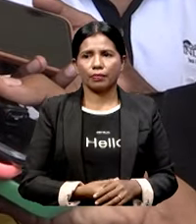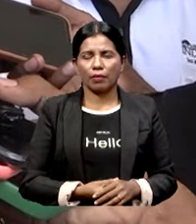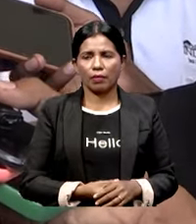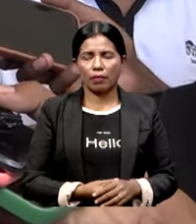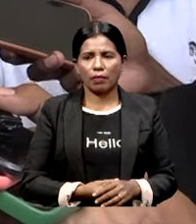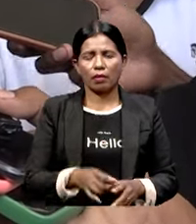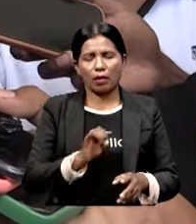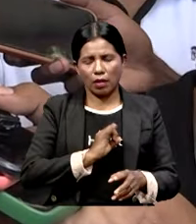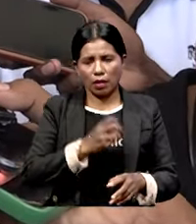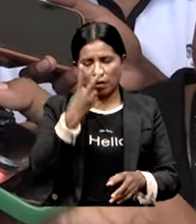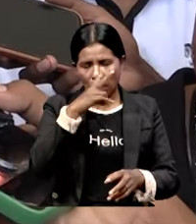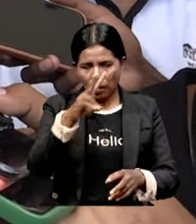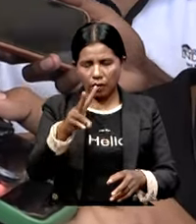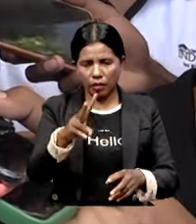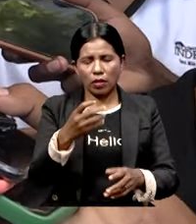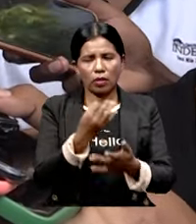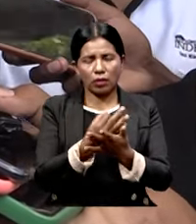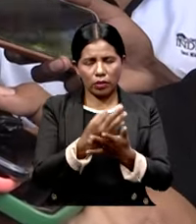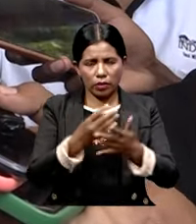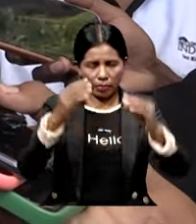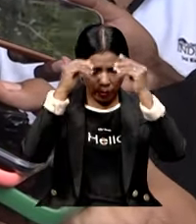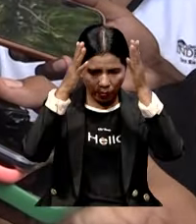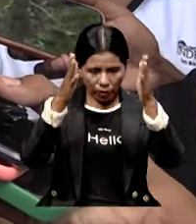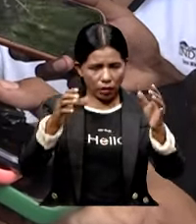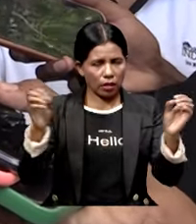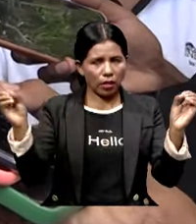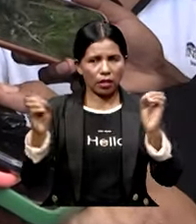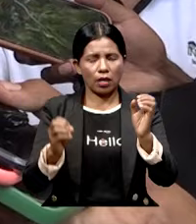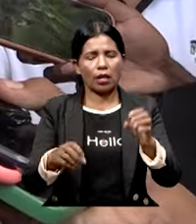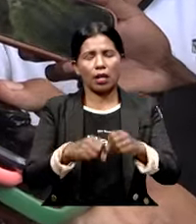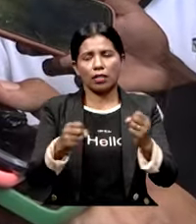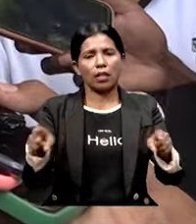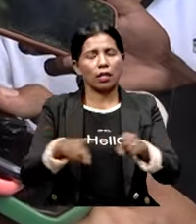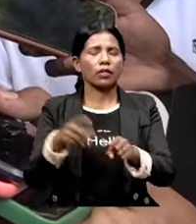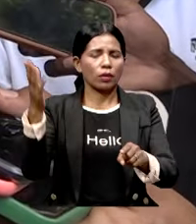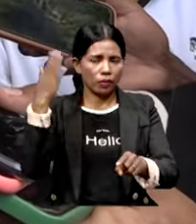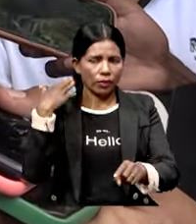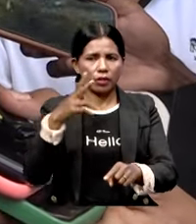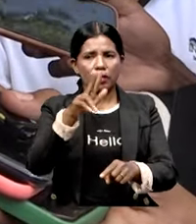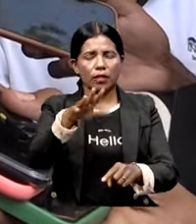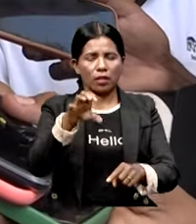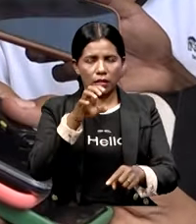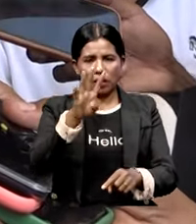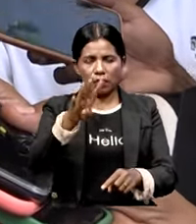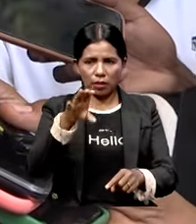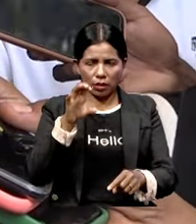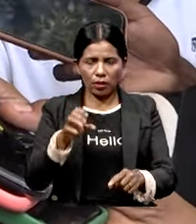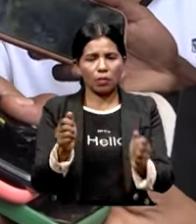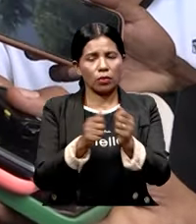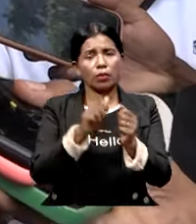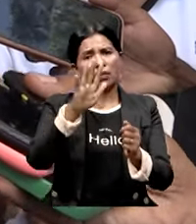E agora é que vencimento do professor Ciremo lá de um ano, tem esse olho. 300, 400 dólares, vale um